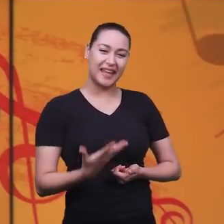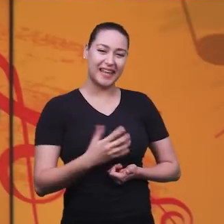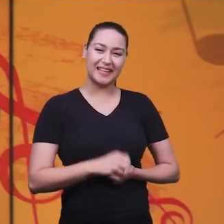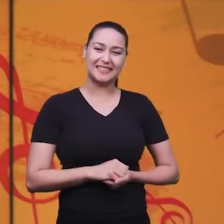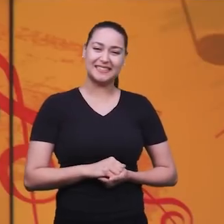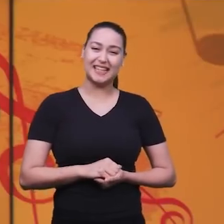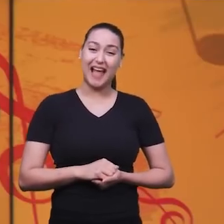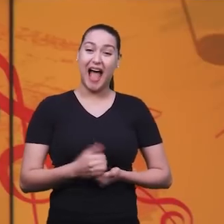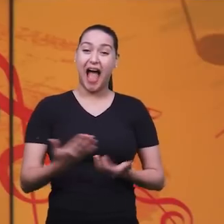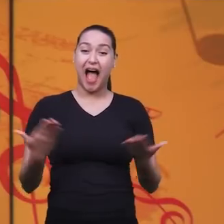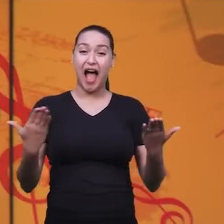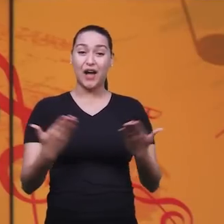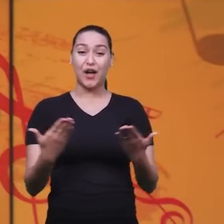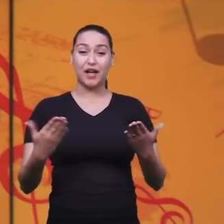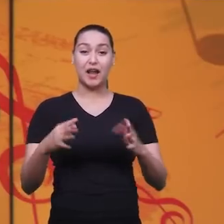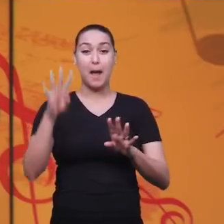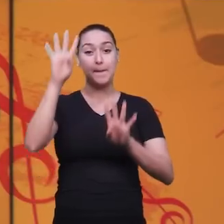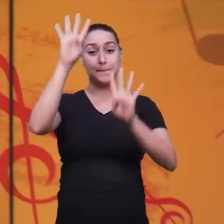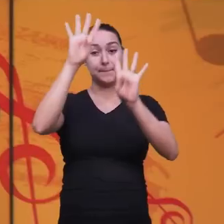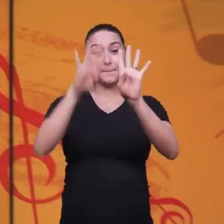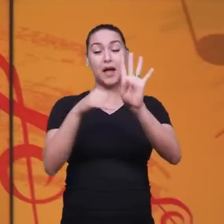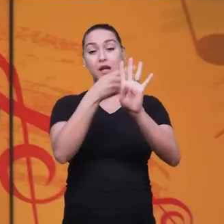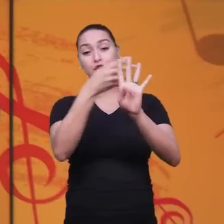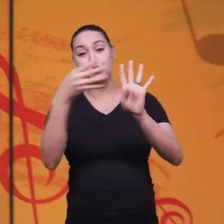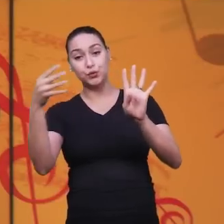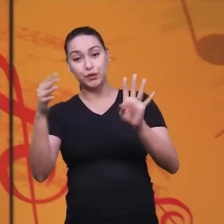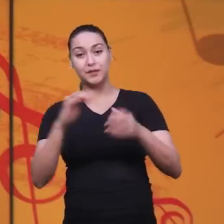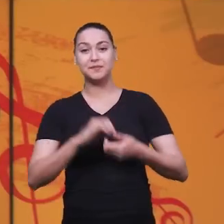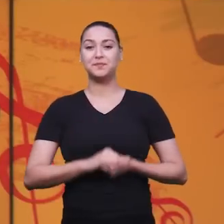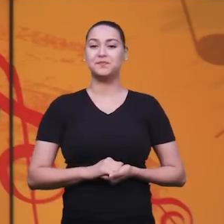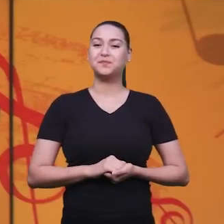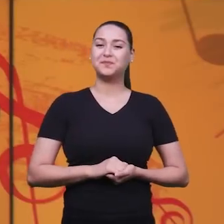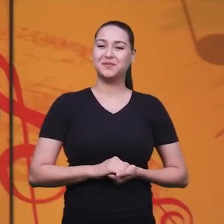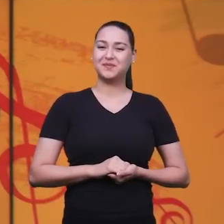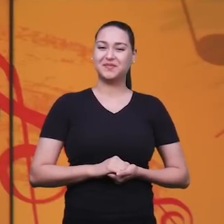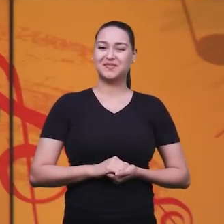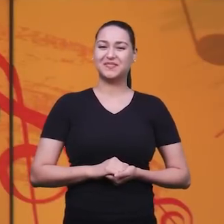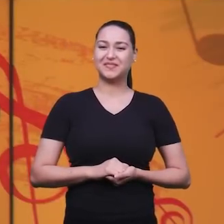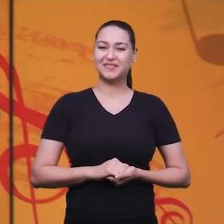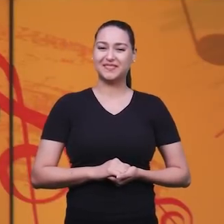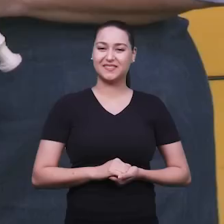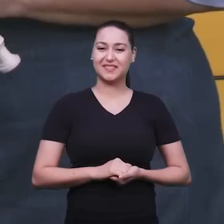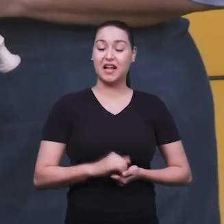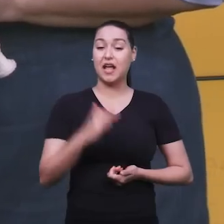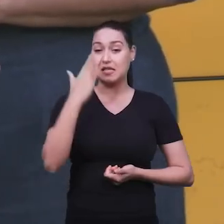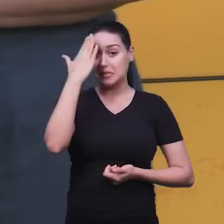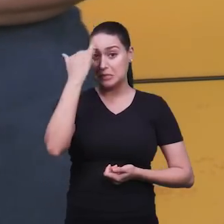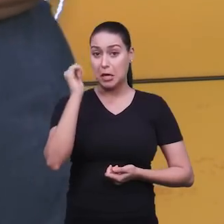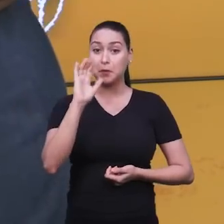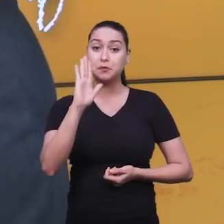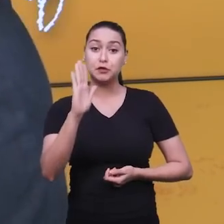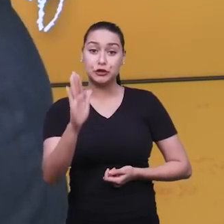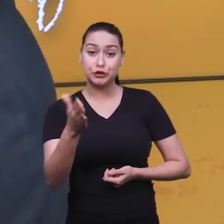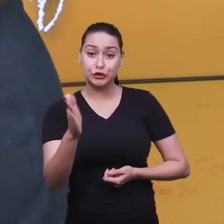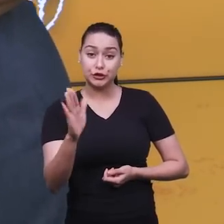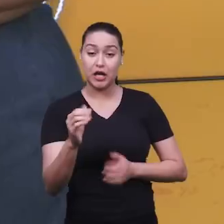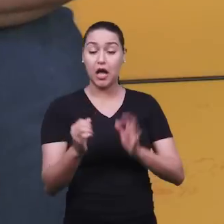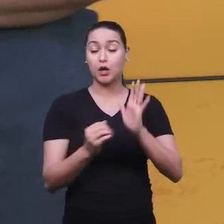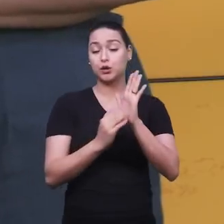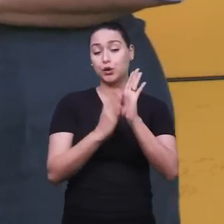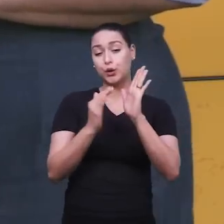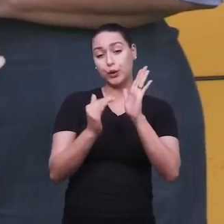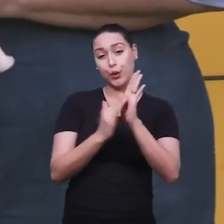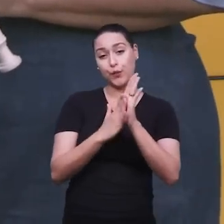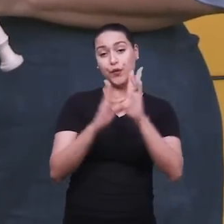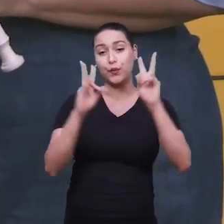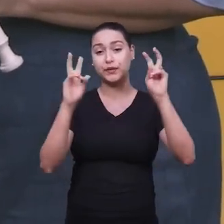Muito bem, agora nós vamos conhecer a partitura. Vamos lá. Nós já sabemos que este